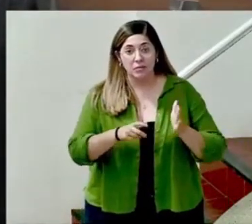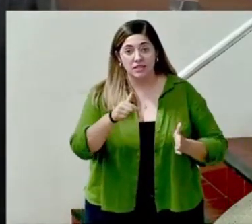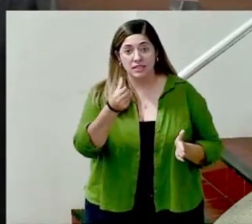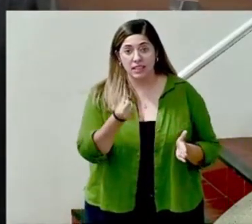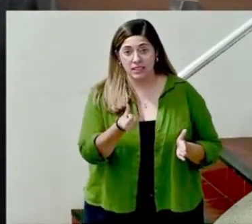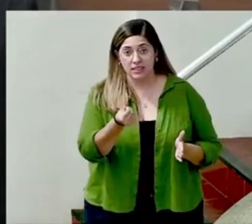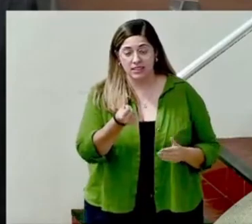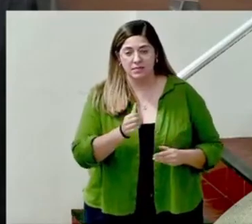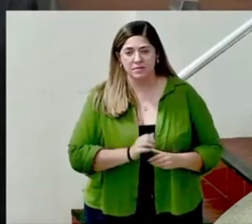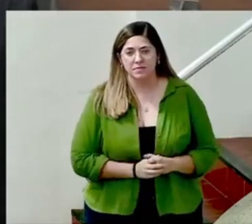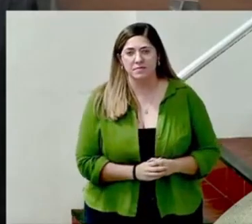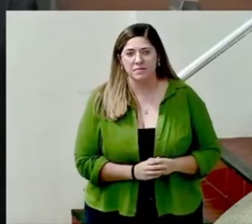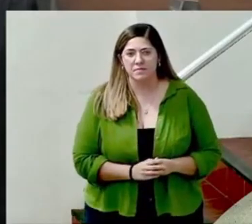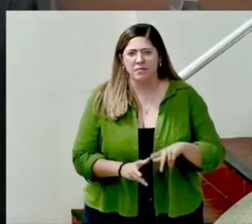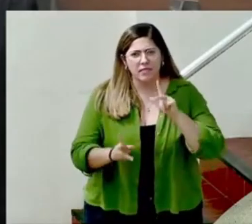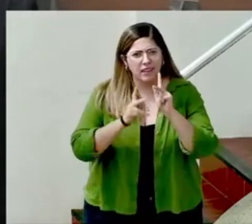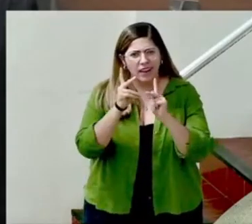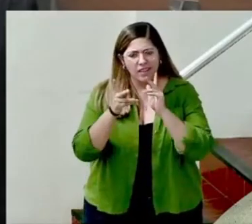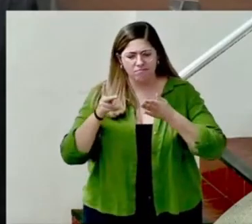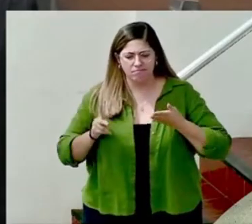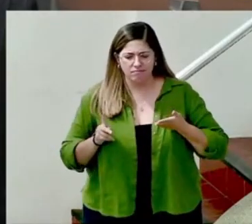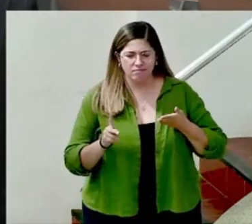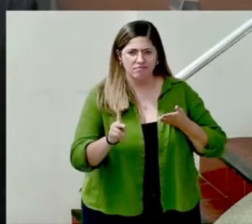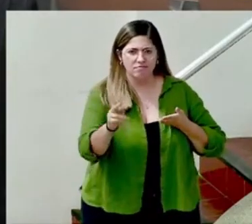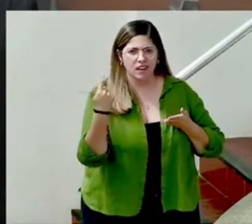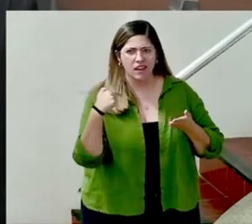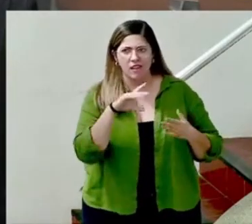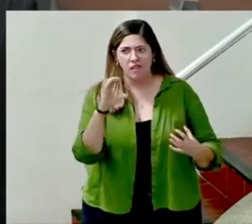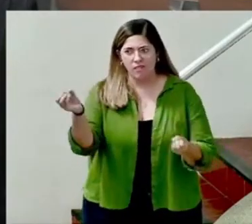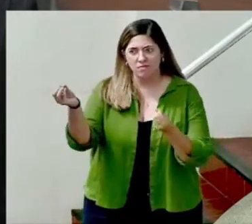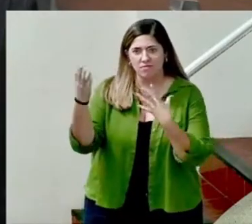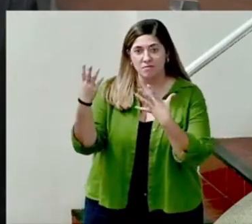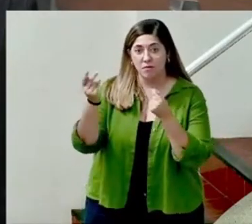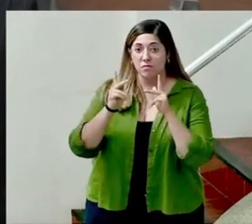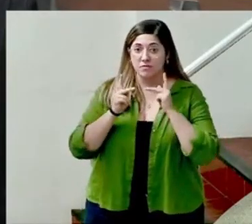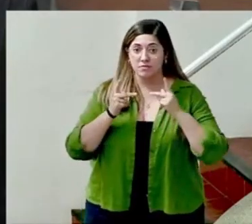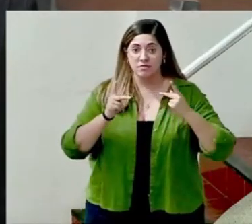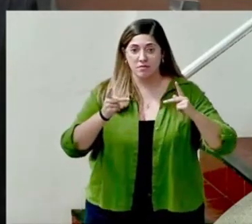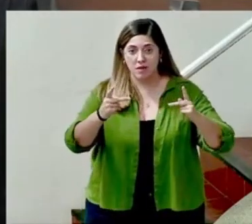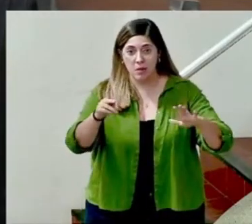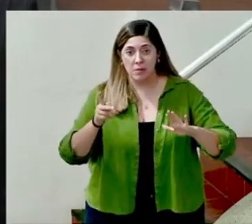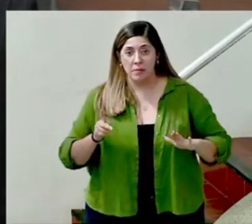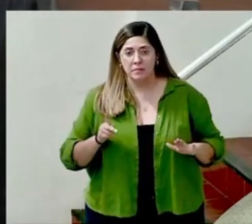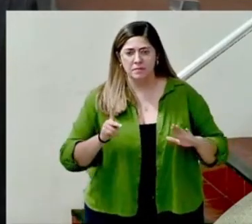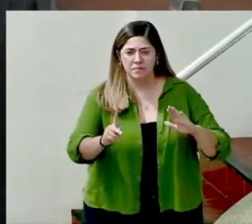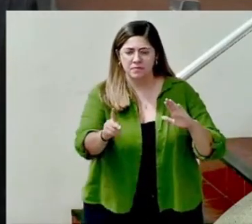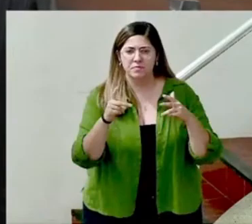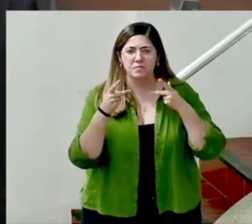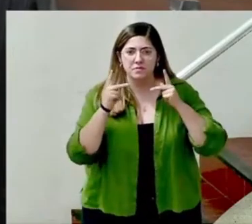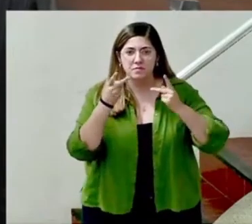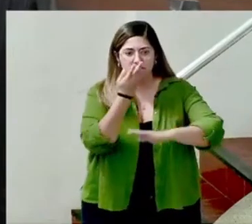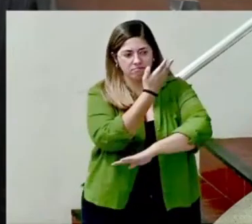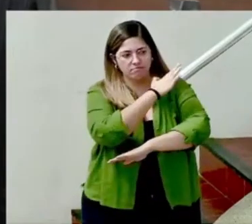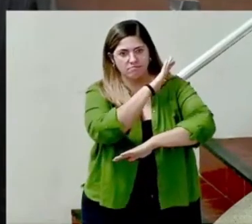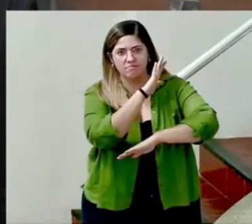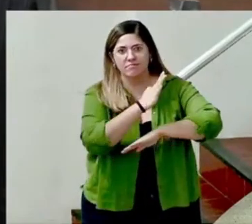6, para darmos continuidade à exposição no Sermão do Monte.